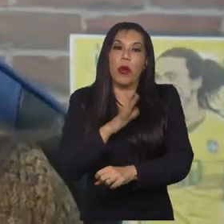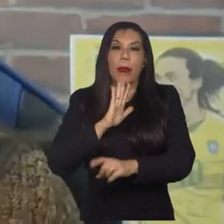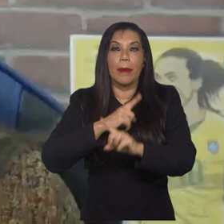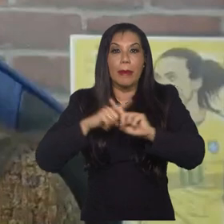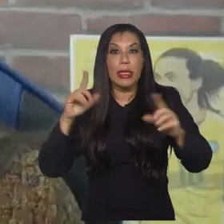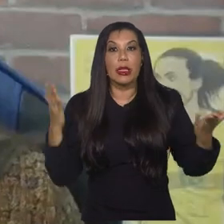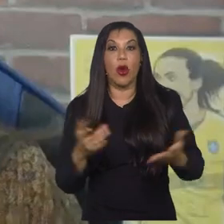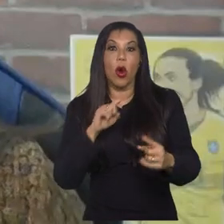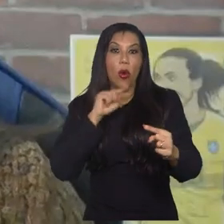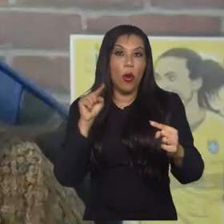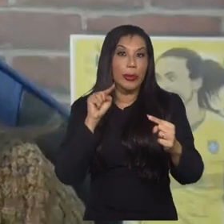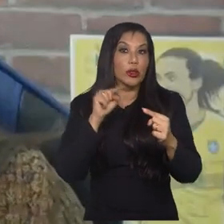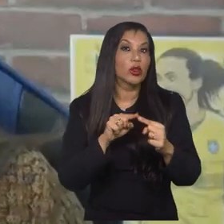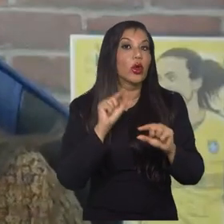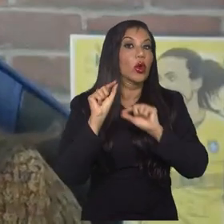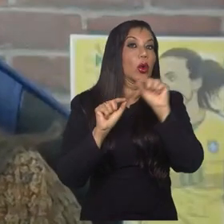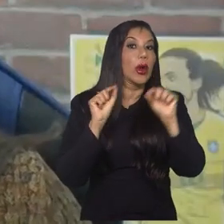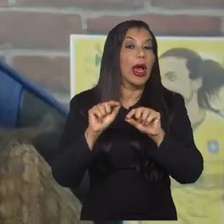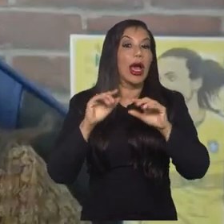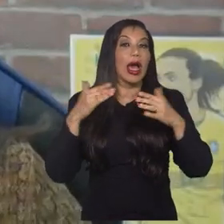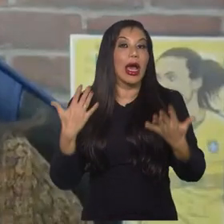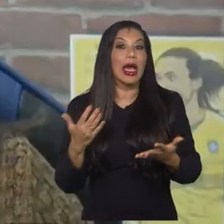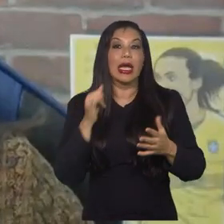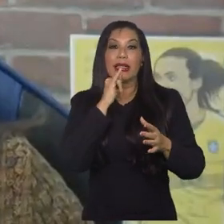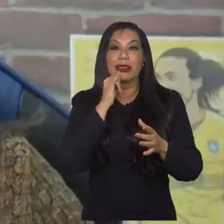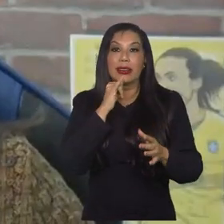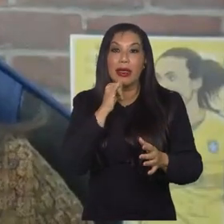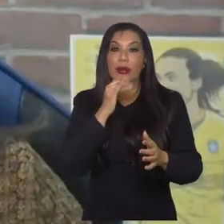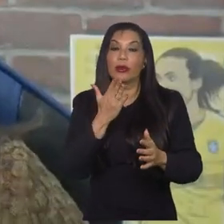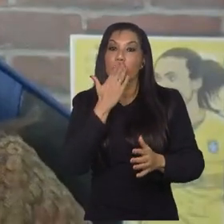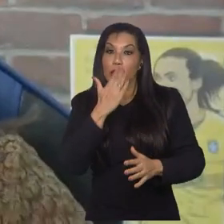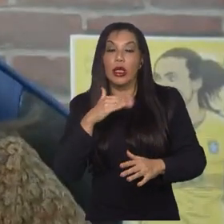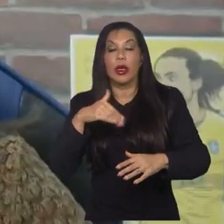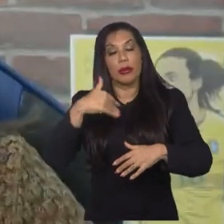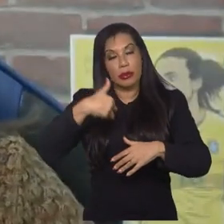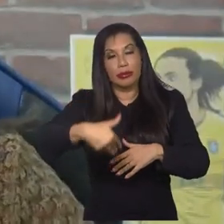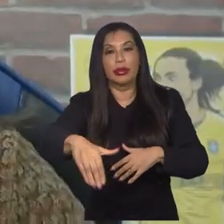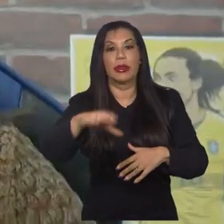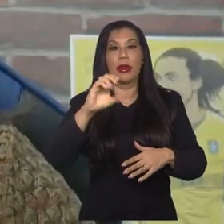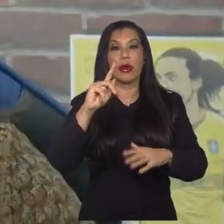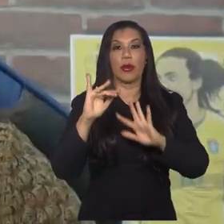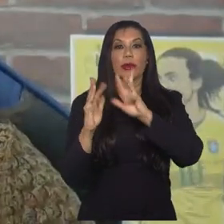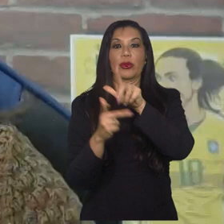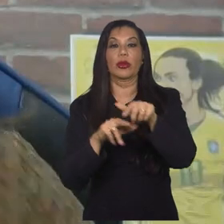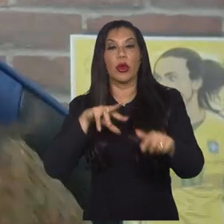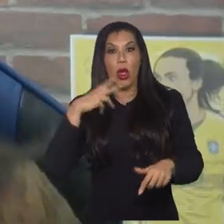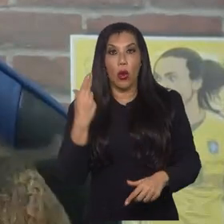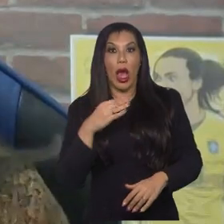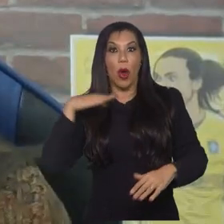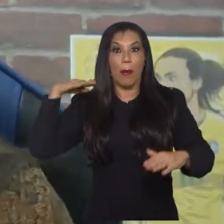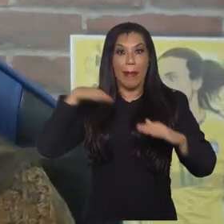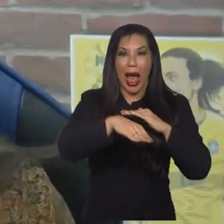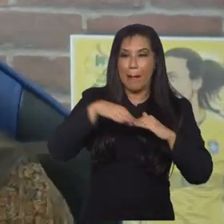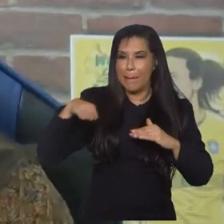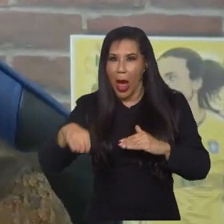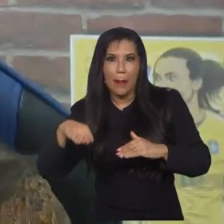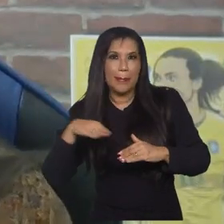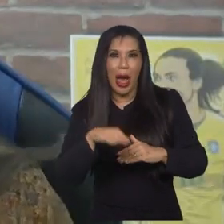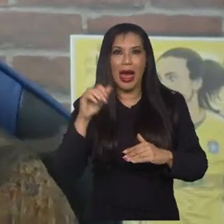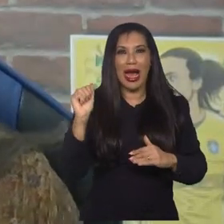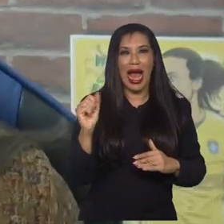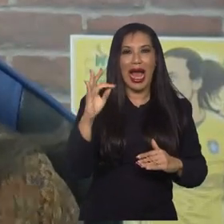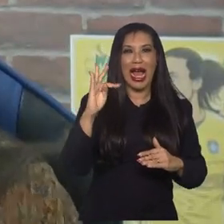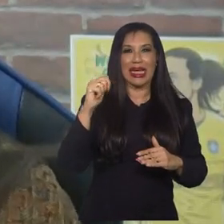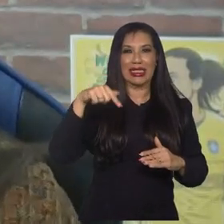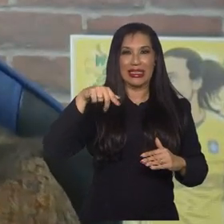agora, o objetivo é deixar o time nos cascos para a Copa do Mundo. Eu vejo o ataque como um grande ponto forte. Você tem uma Guru